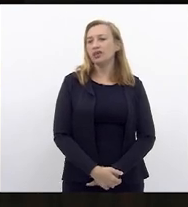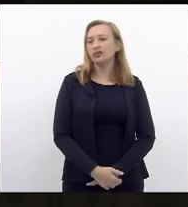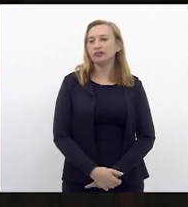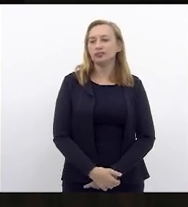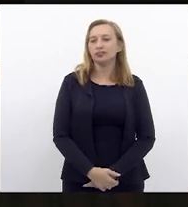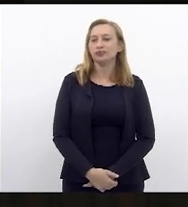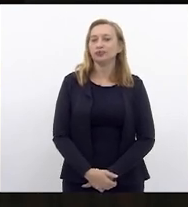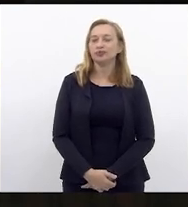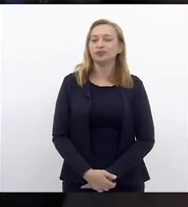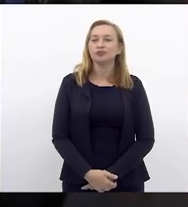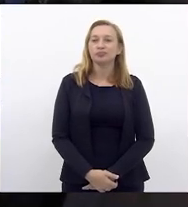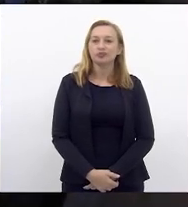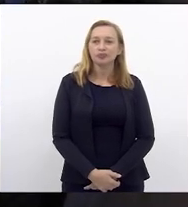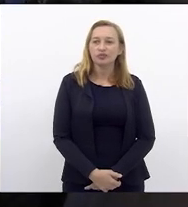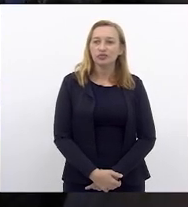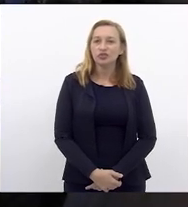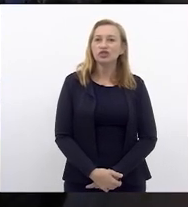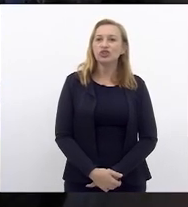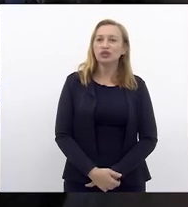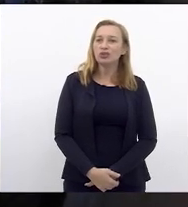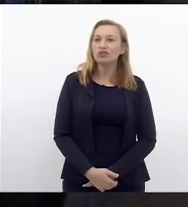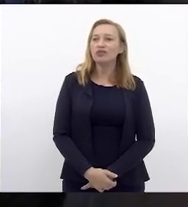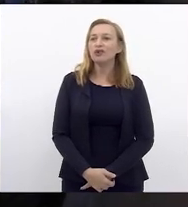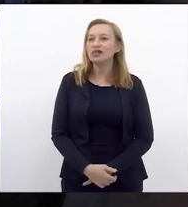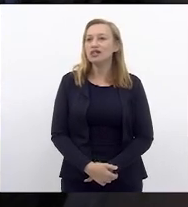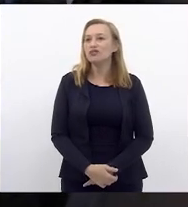Me dá quem não compareceu para eu ligar aí.